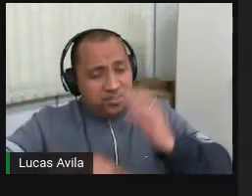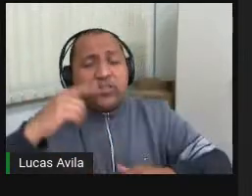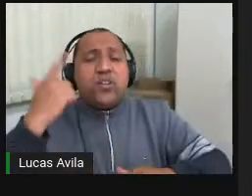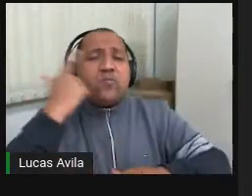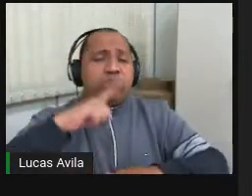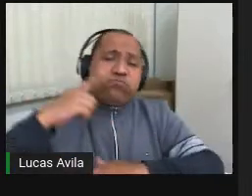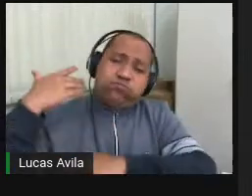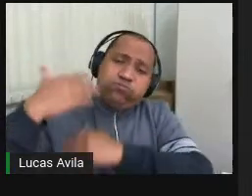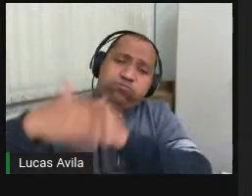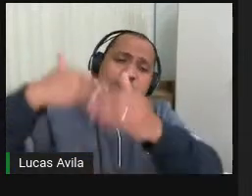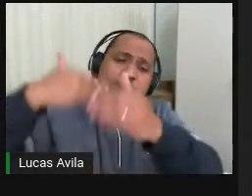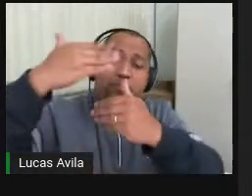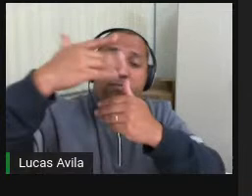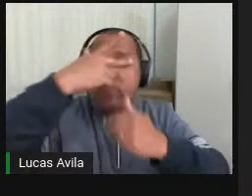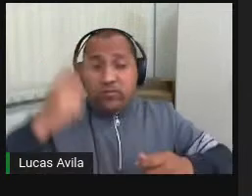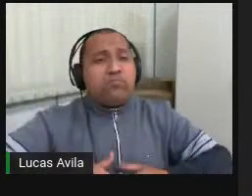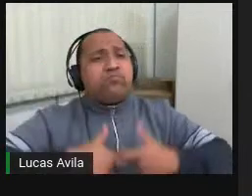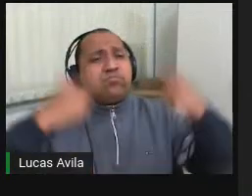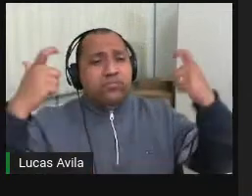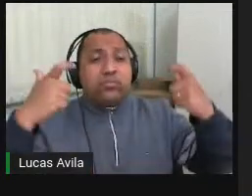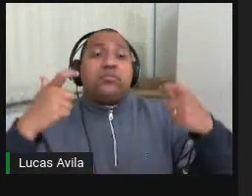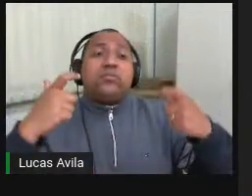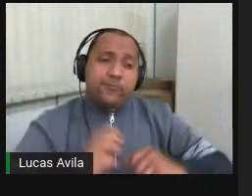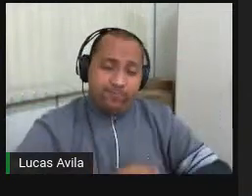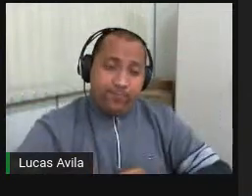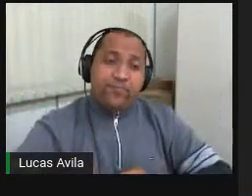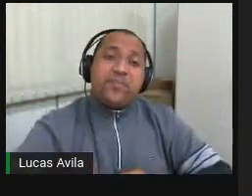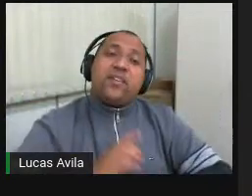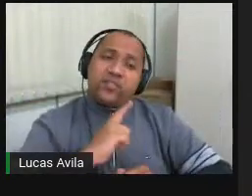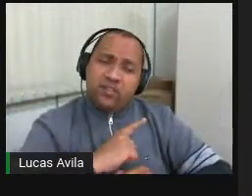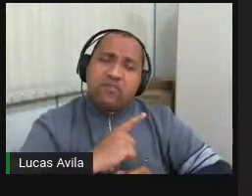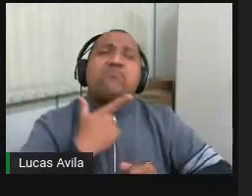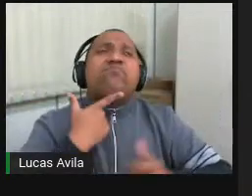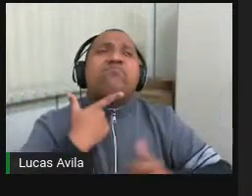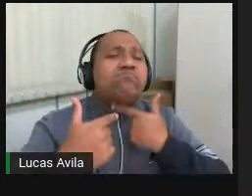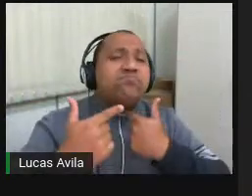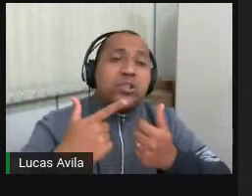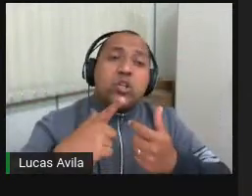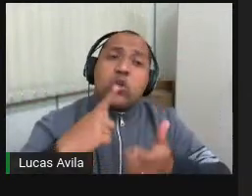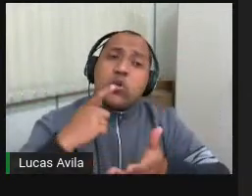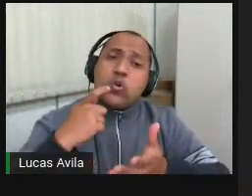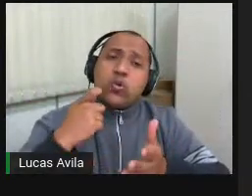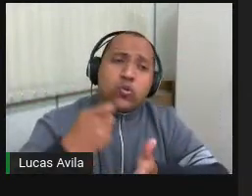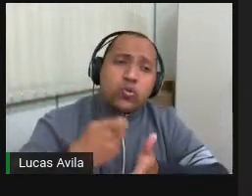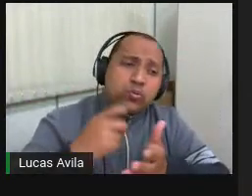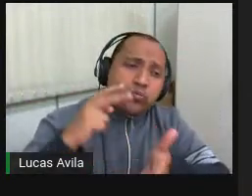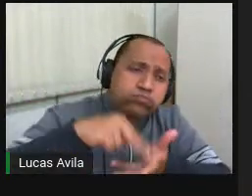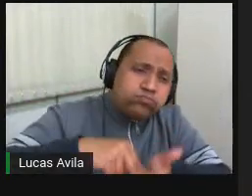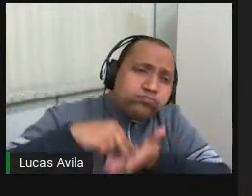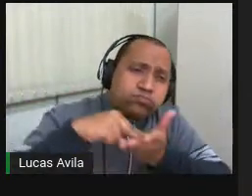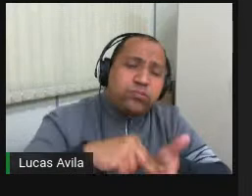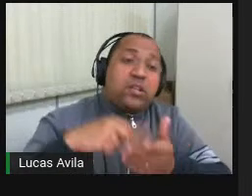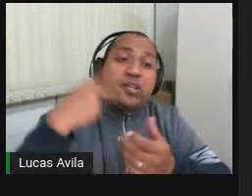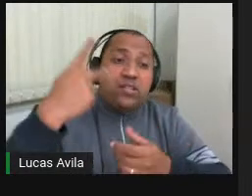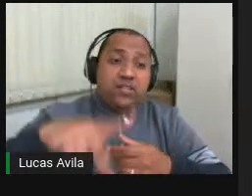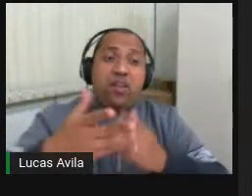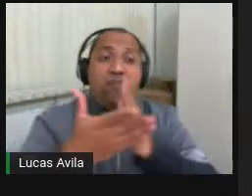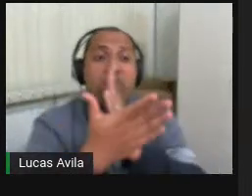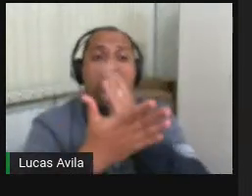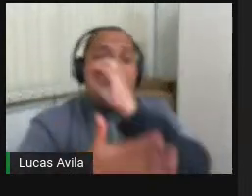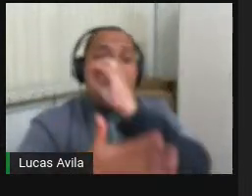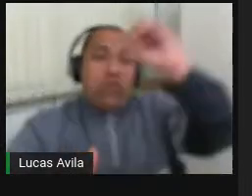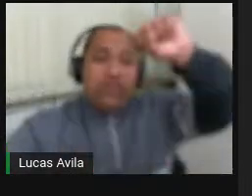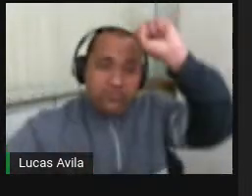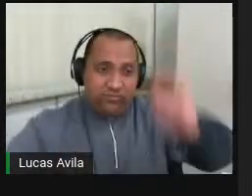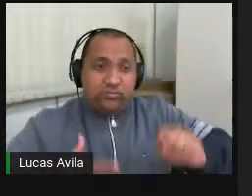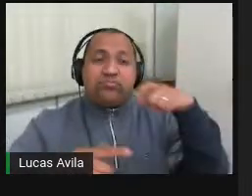por muitos. É o resultado do desejo e da luta do povo da fronteira oeste da metade sul do Rio Grande do Sul.